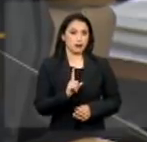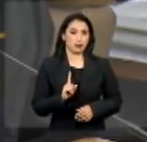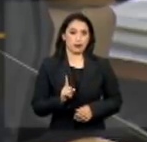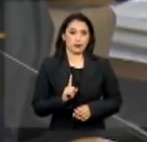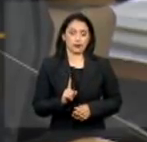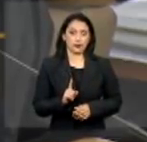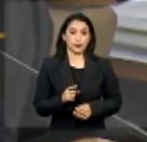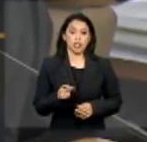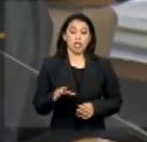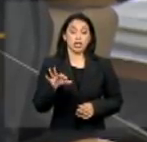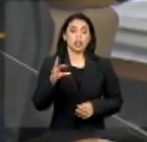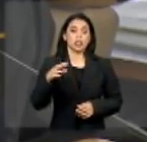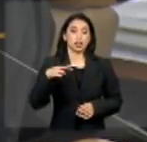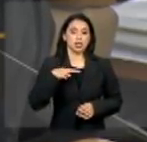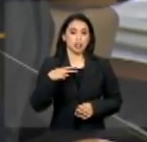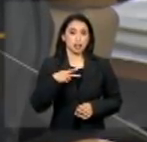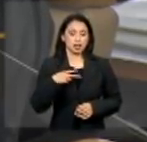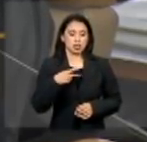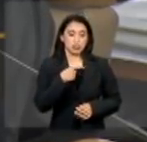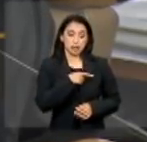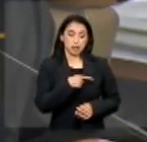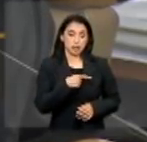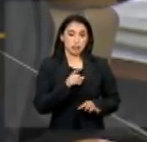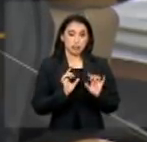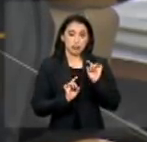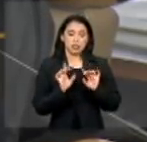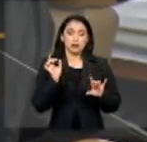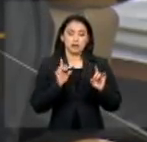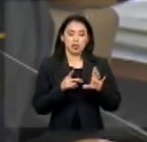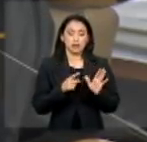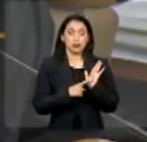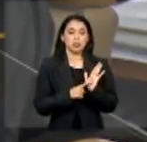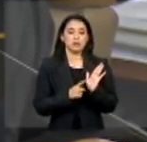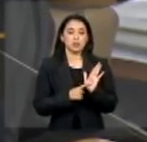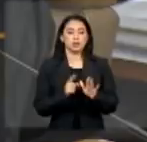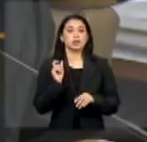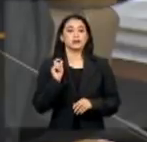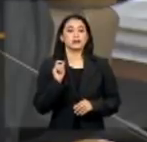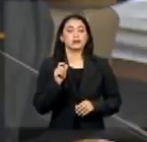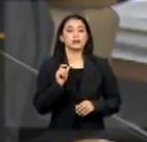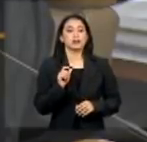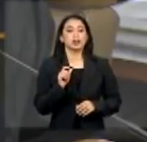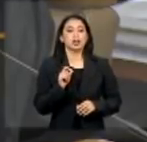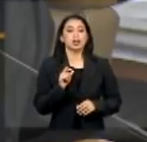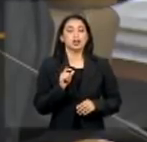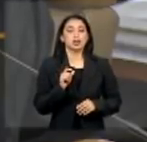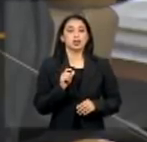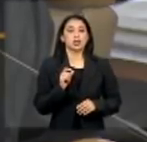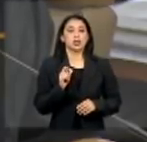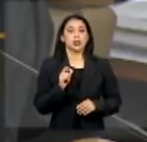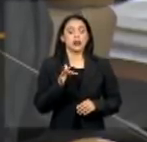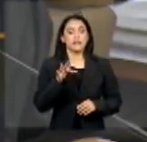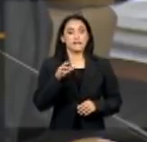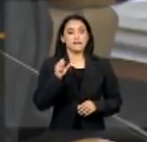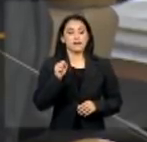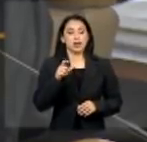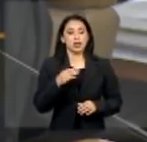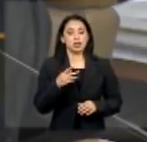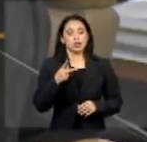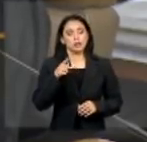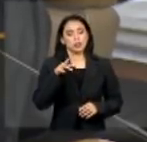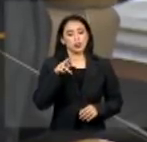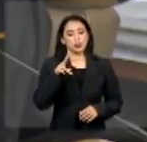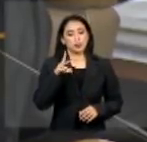particular reafirme se não se questiona nesses autos a regularidade da fase probatória até